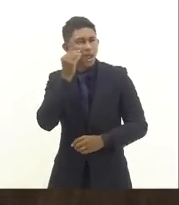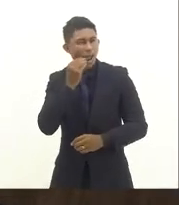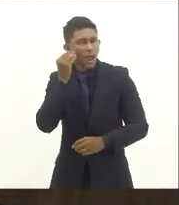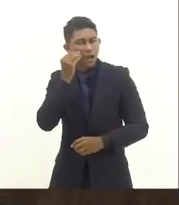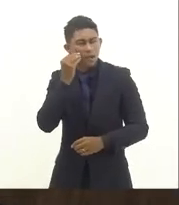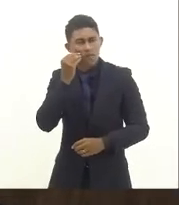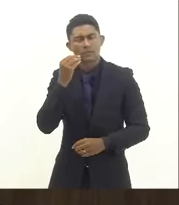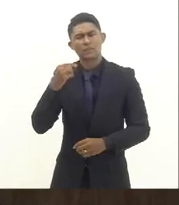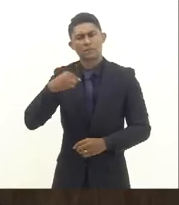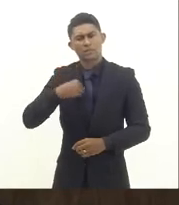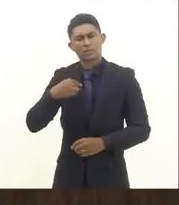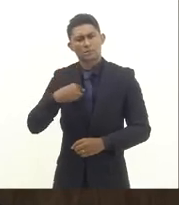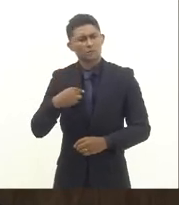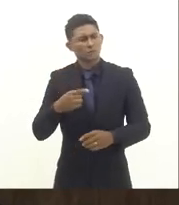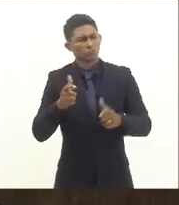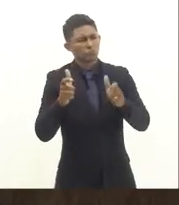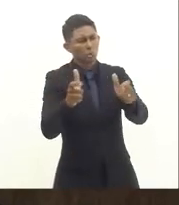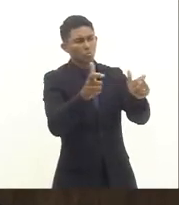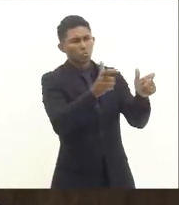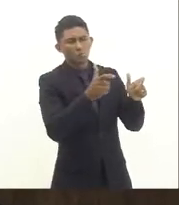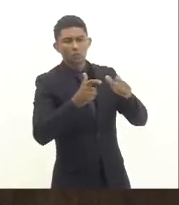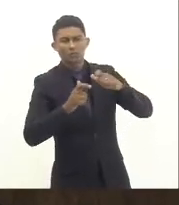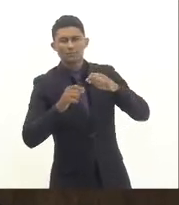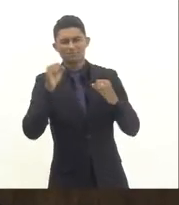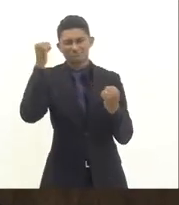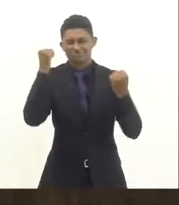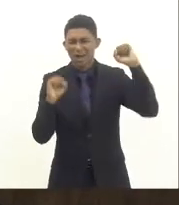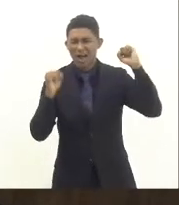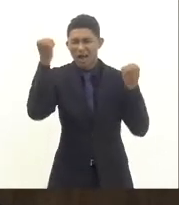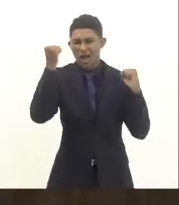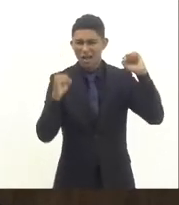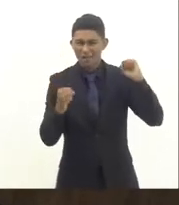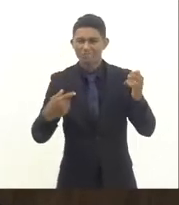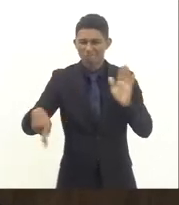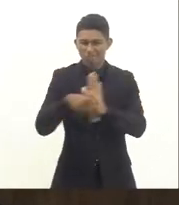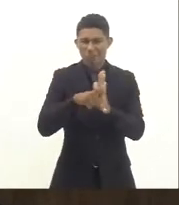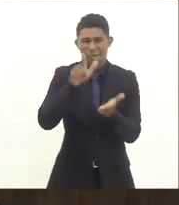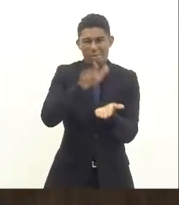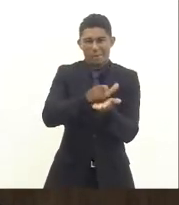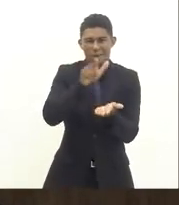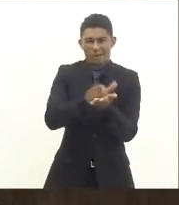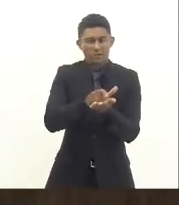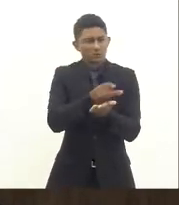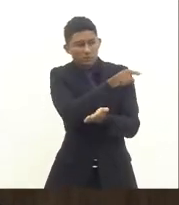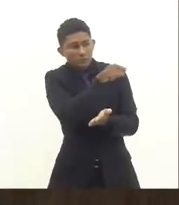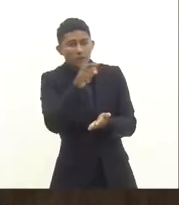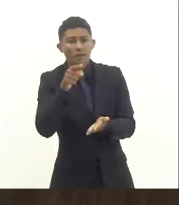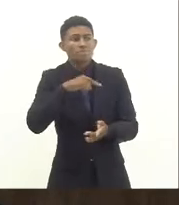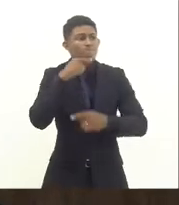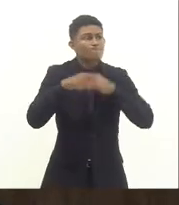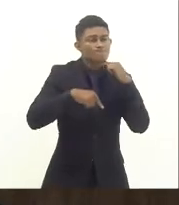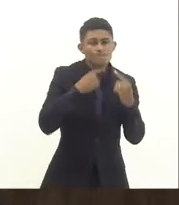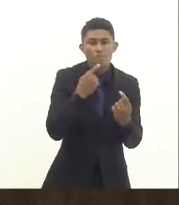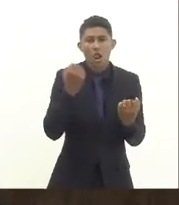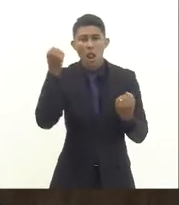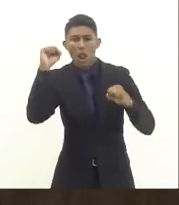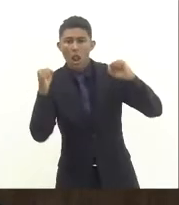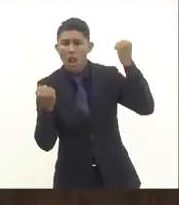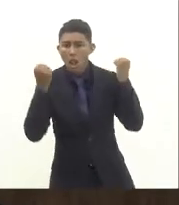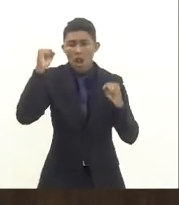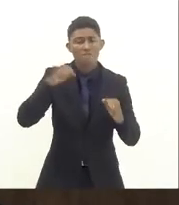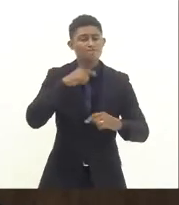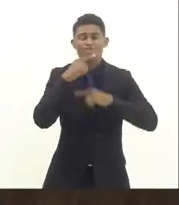pela pelas indústrias papeleiras da região EA dificuldade que ela chegou de produzir mais gerar mais trabalho